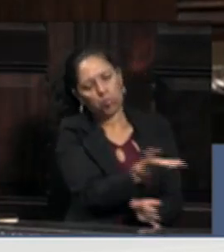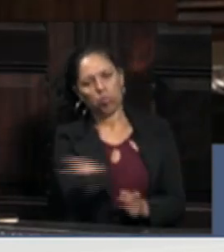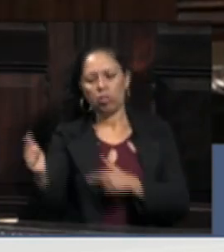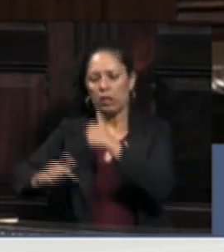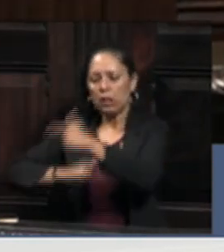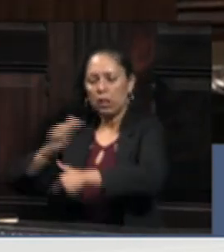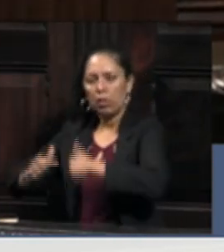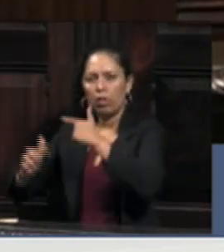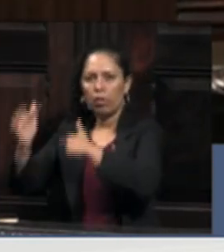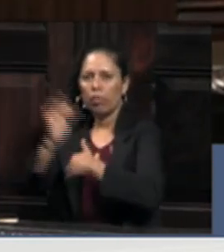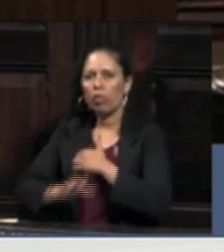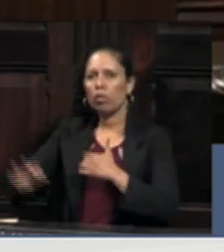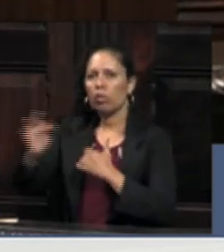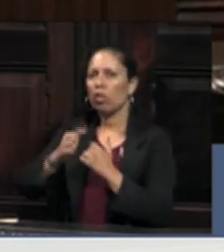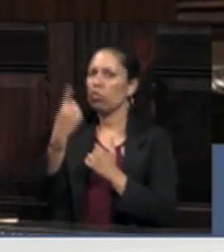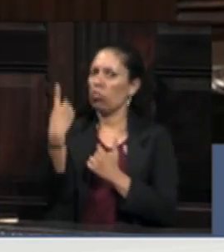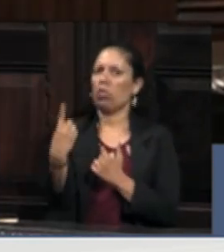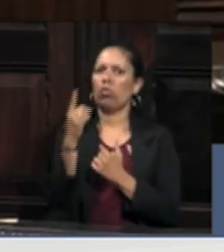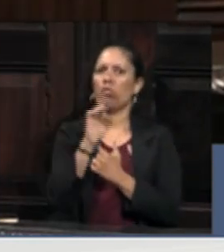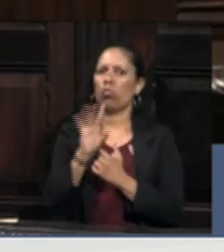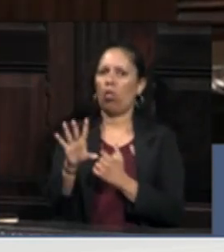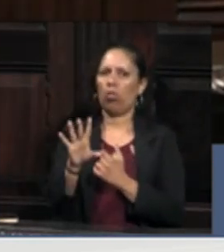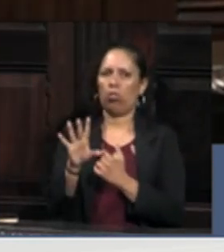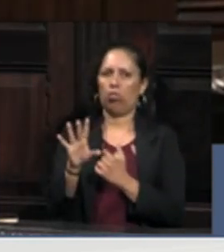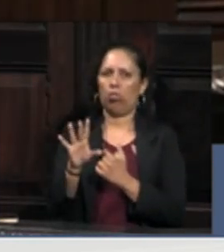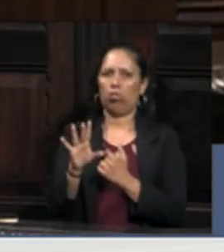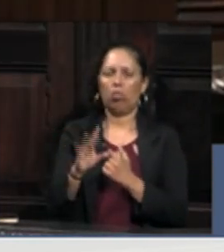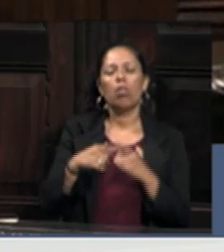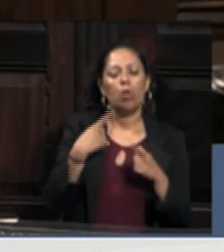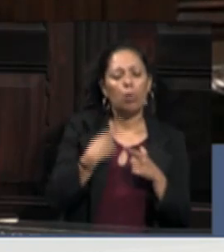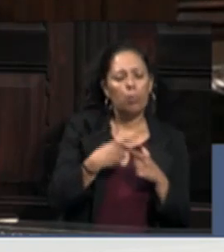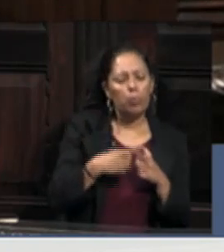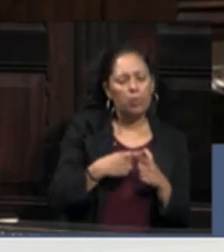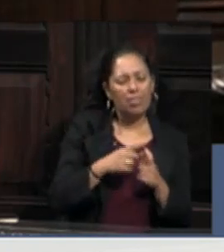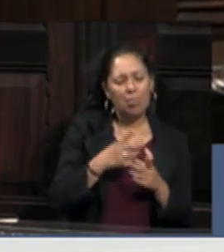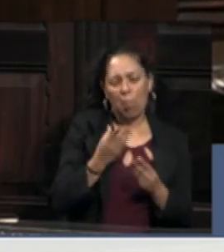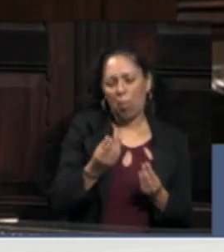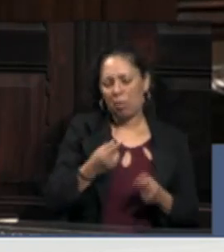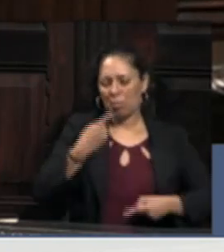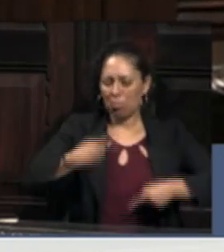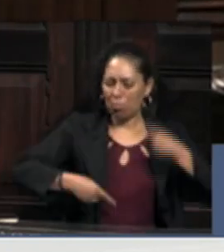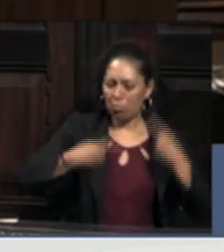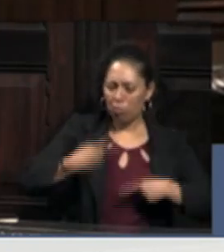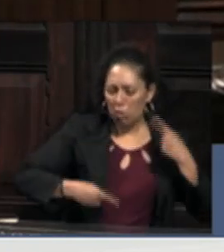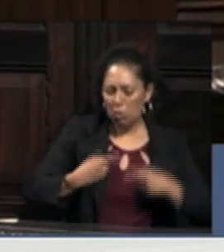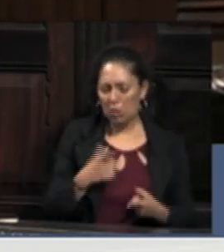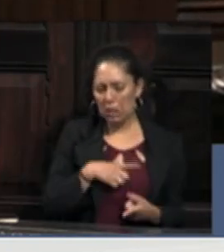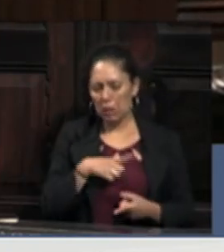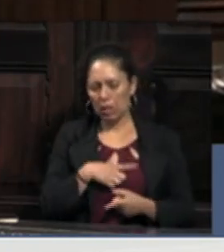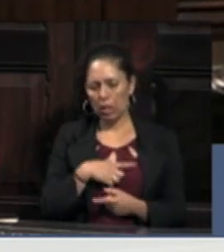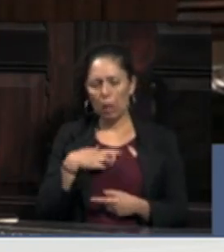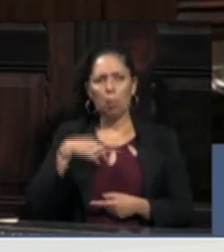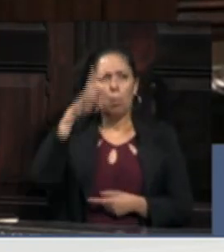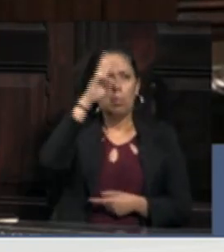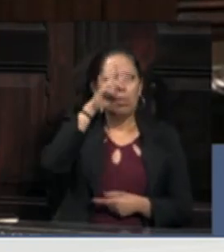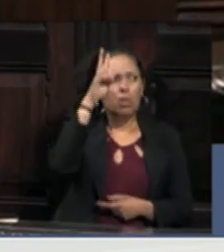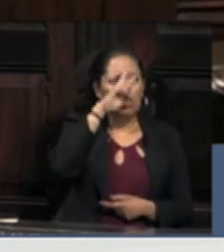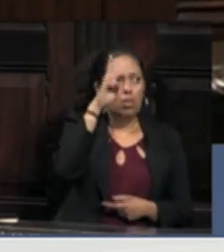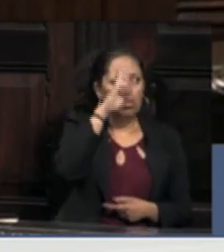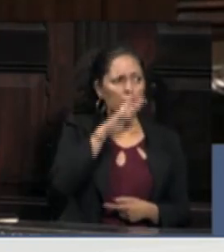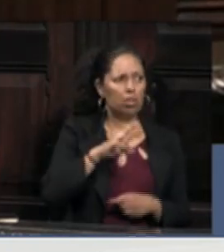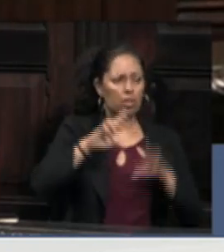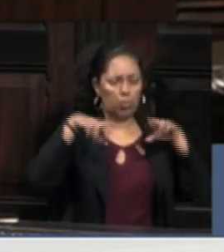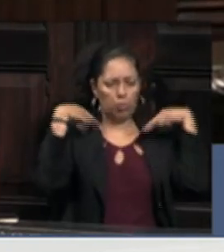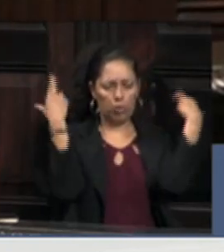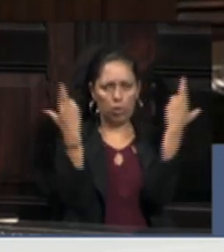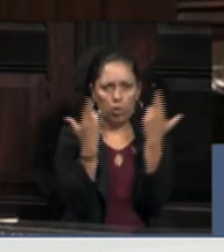exclusiva. Por que digo isso? Porque depois de muita discussão, e eu me lembro de audiência pública